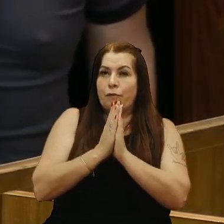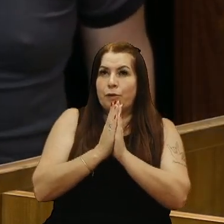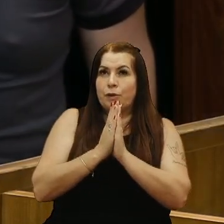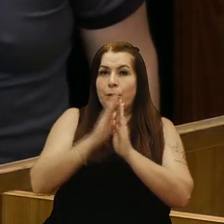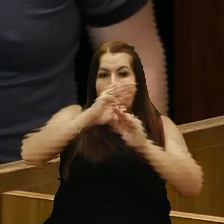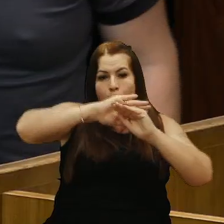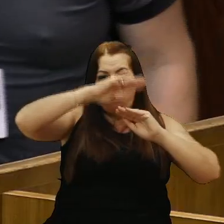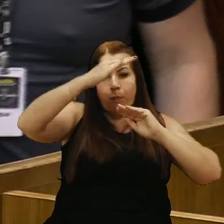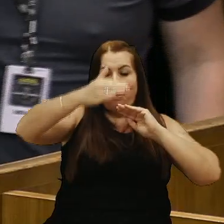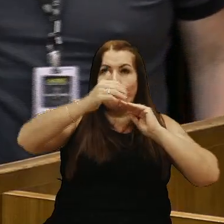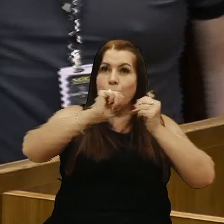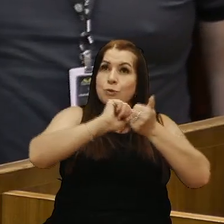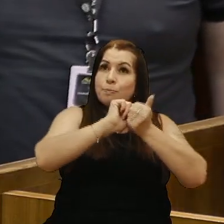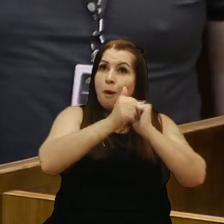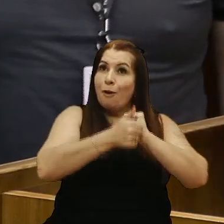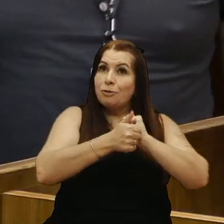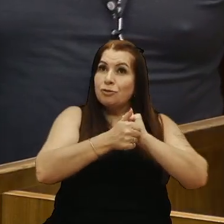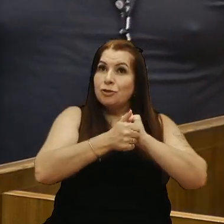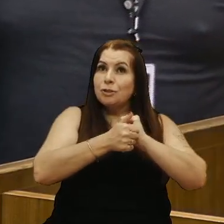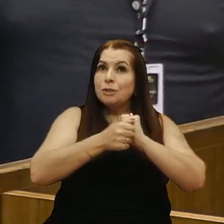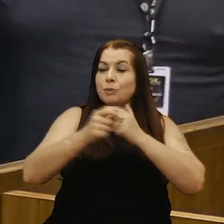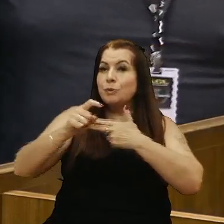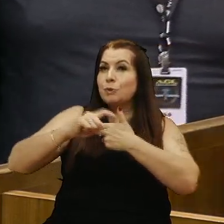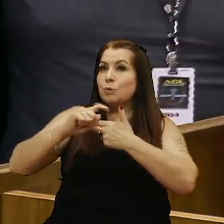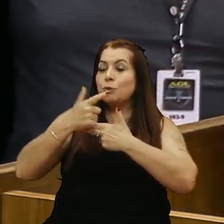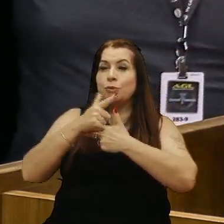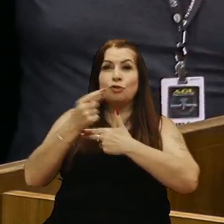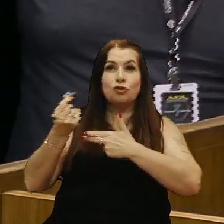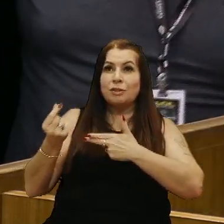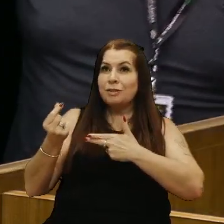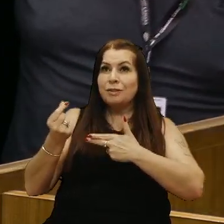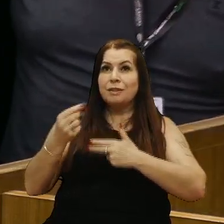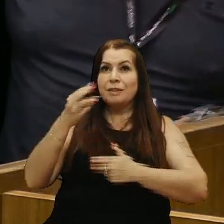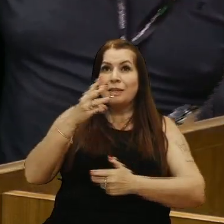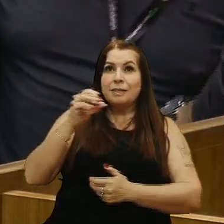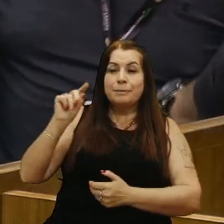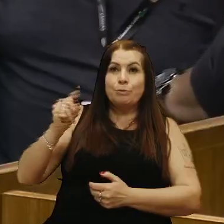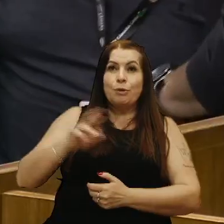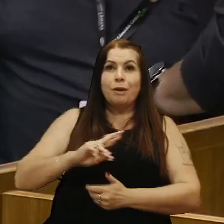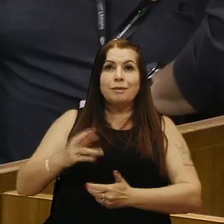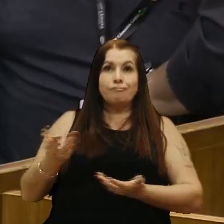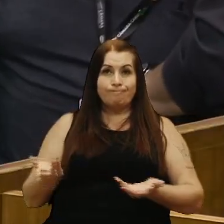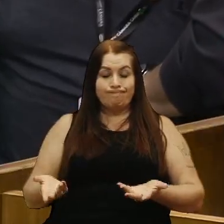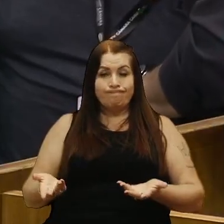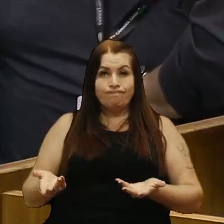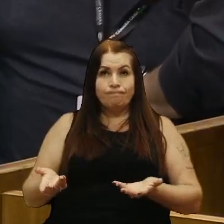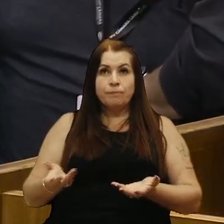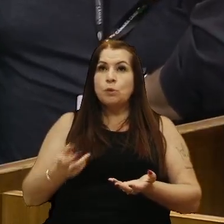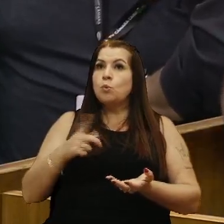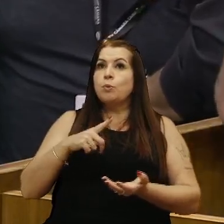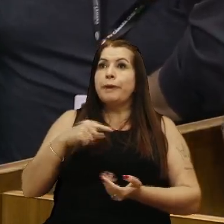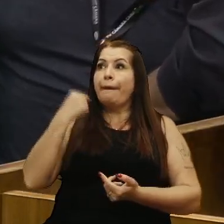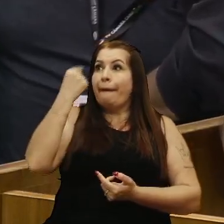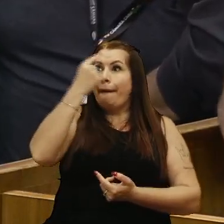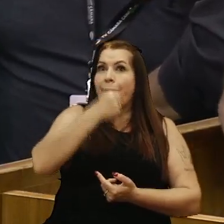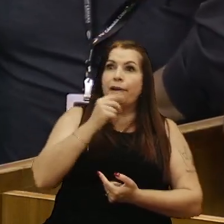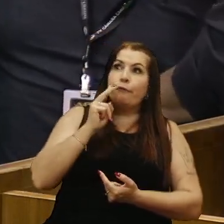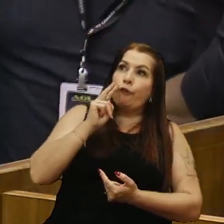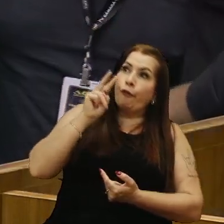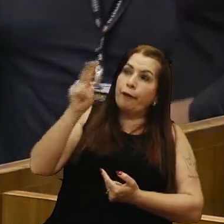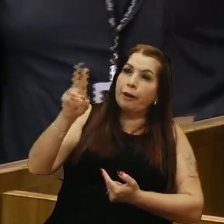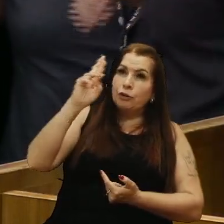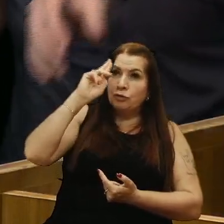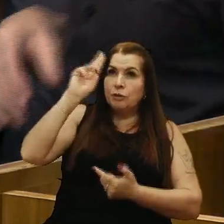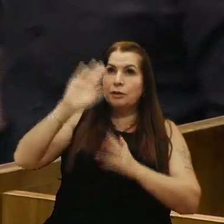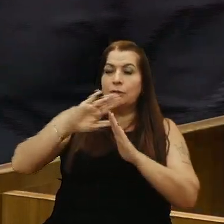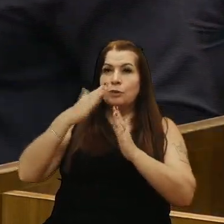cobertura de uma quadra, e o executivo não tem dinheiro, que é cerca de R$300 mil. Com que cara que eu vou olhar para a diretora